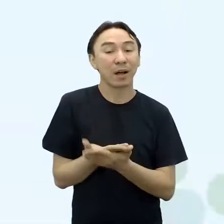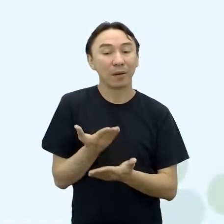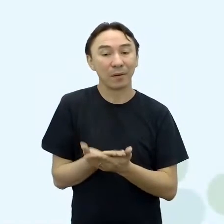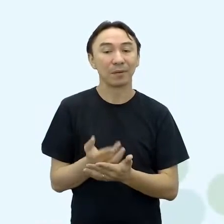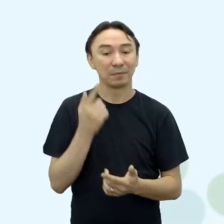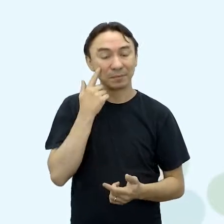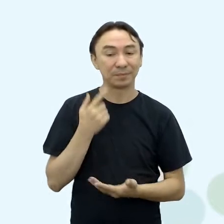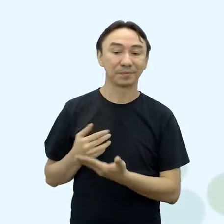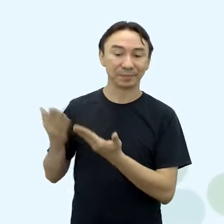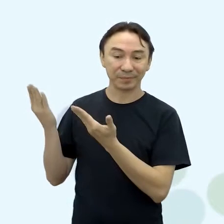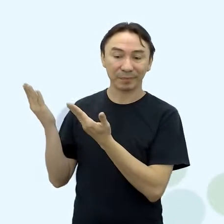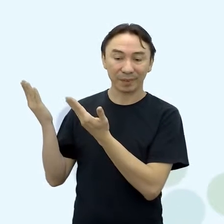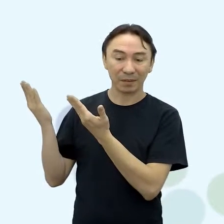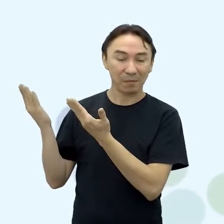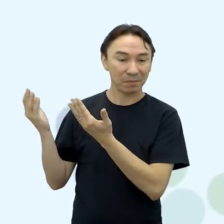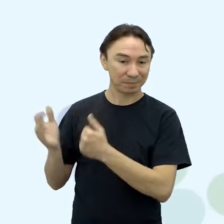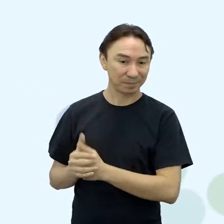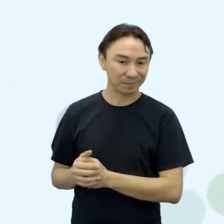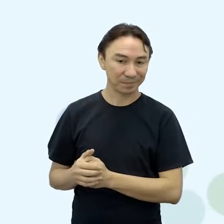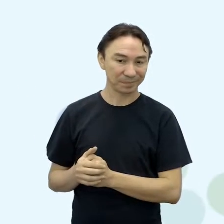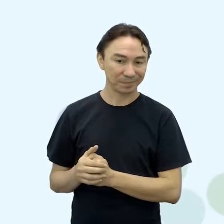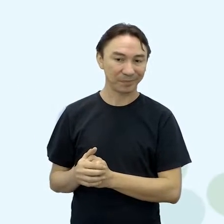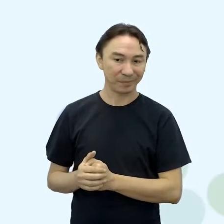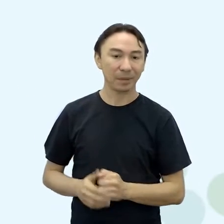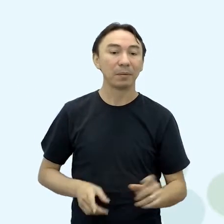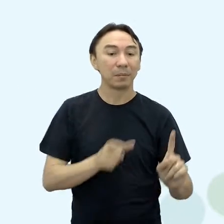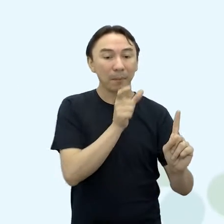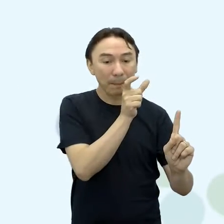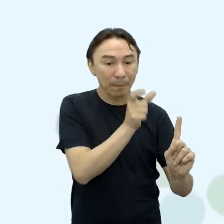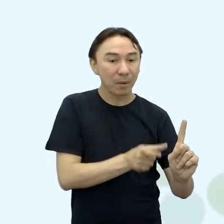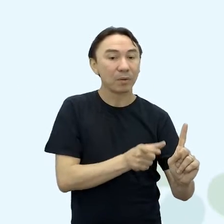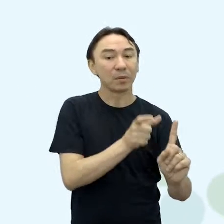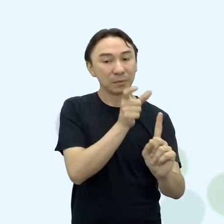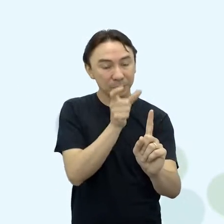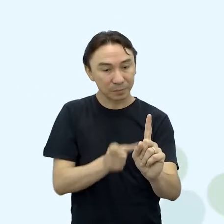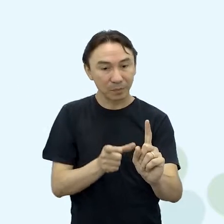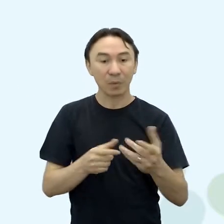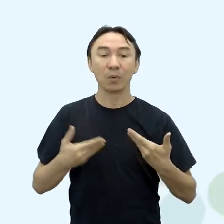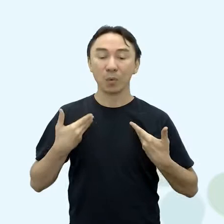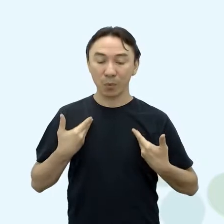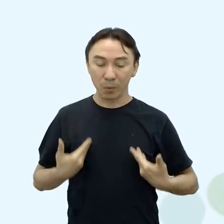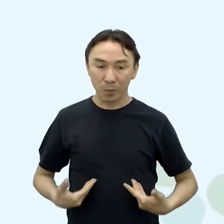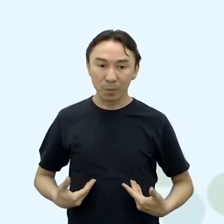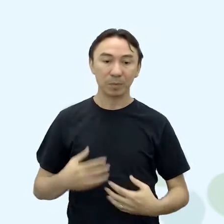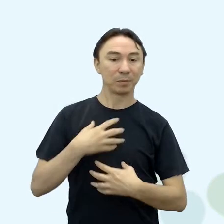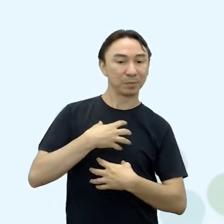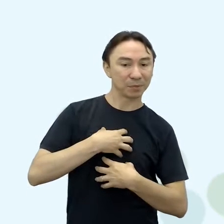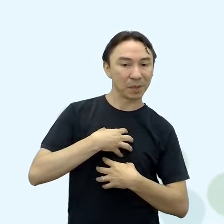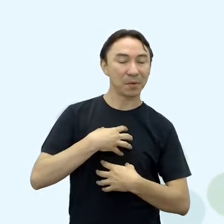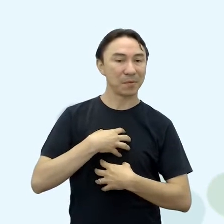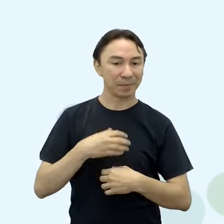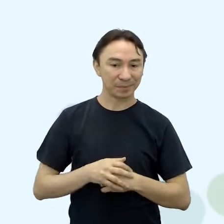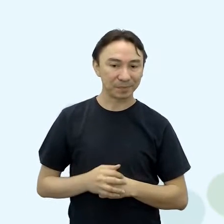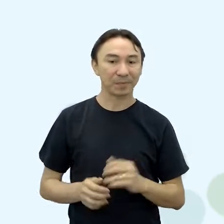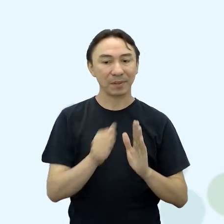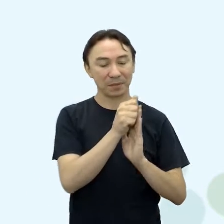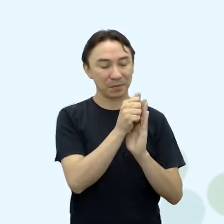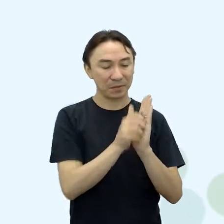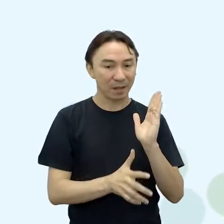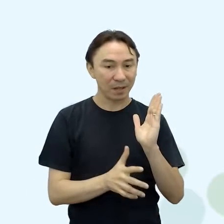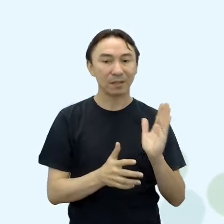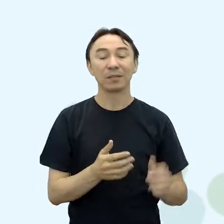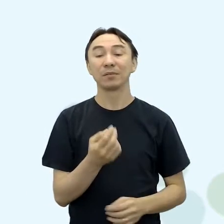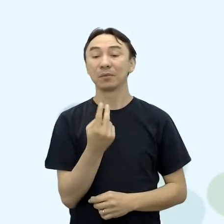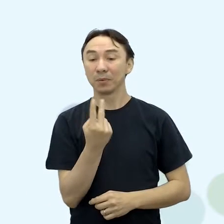vocês. Então, construção de personagens, corpo e emoção. Atividade 2,